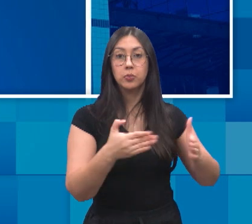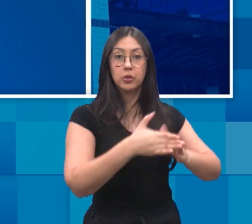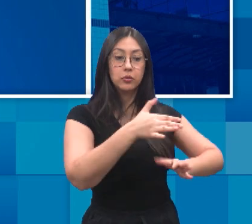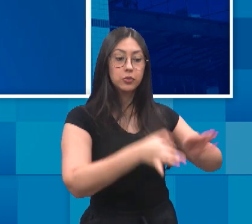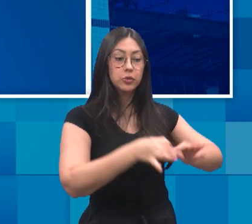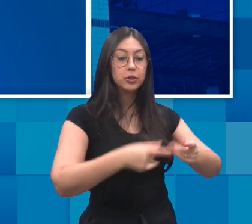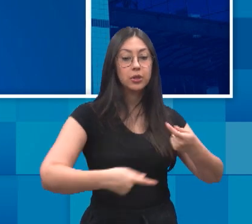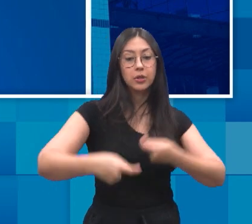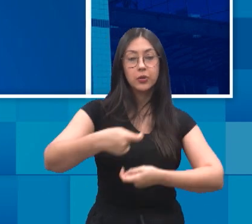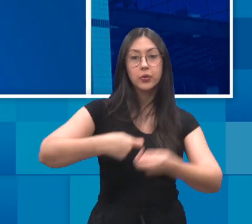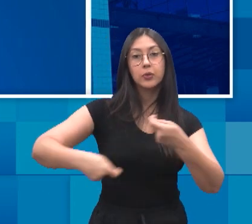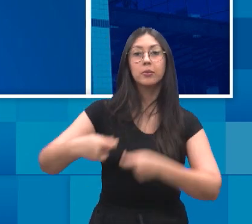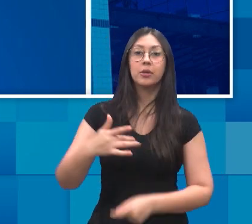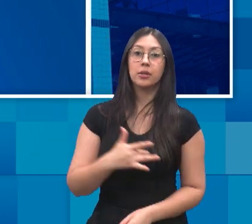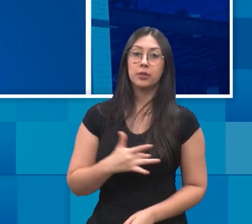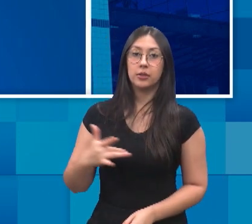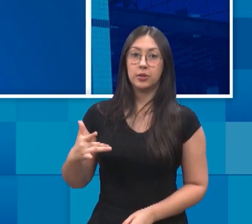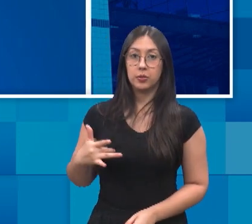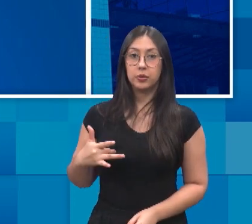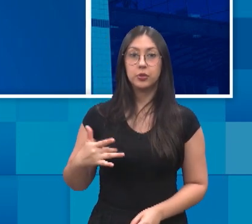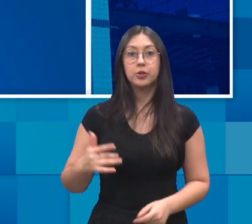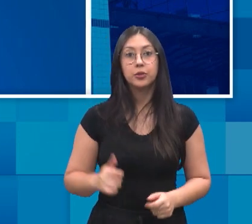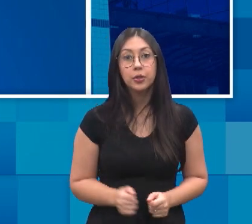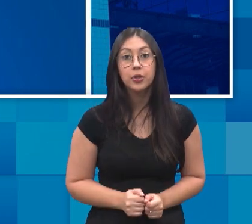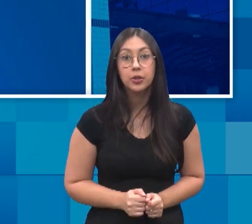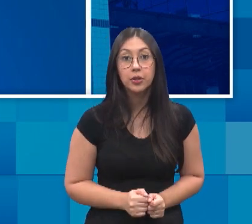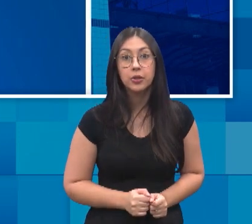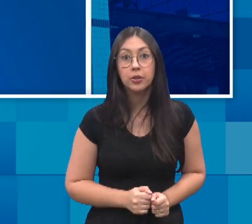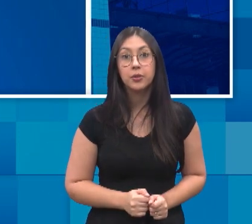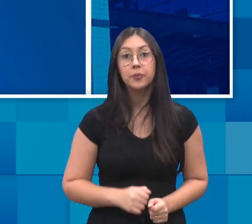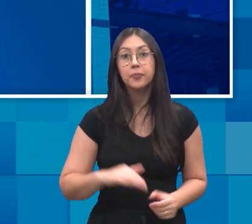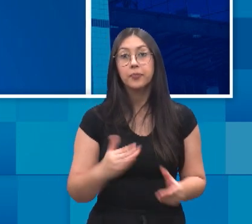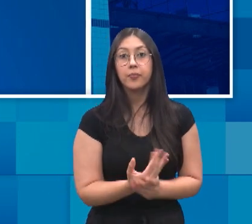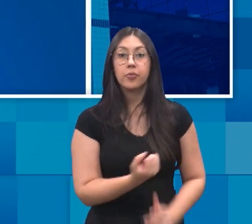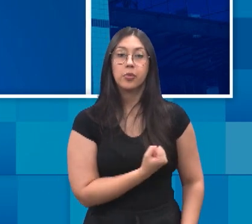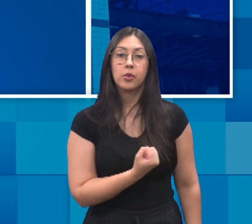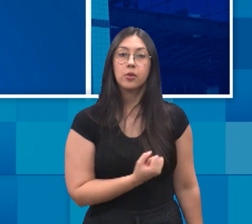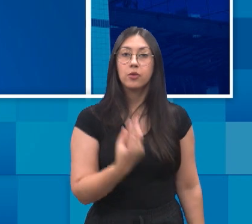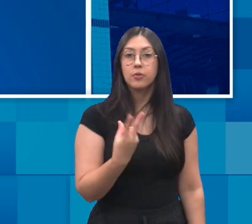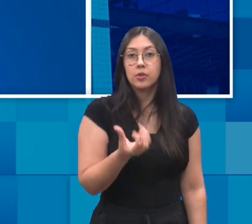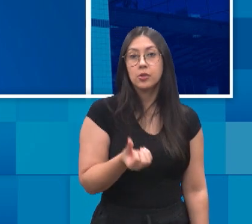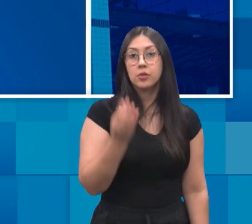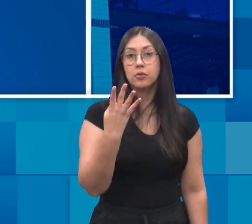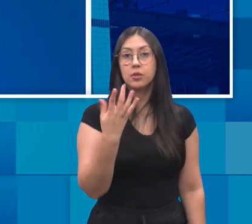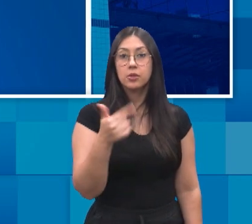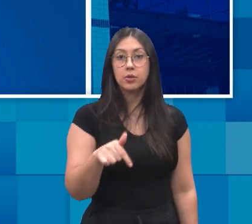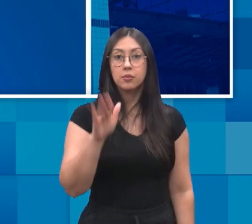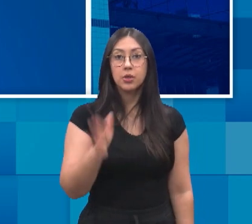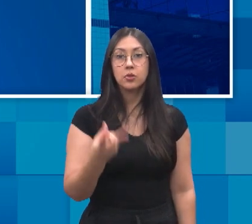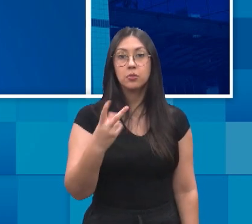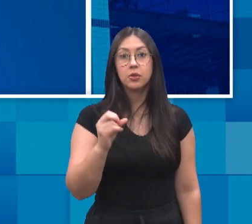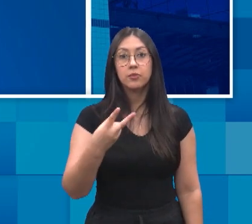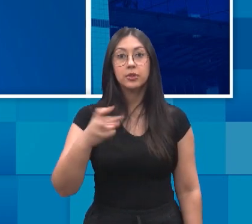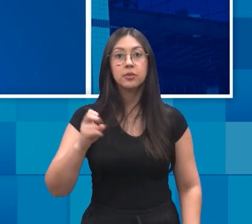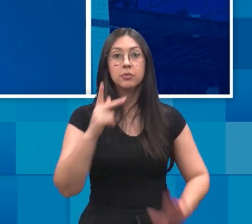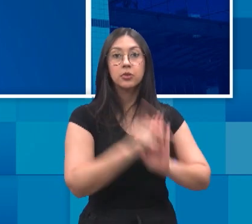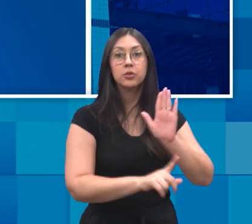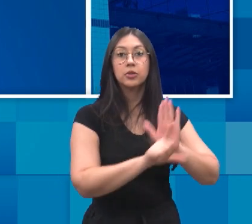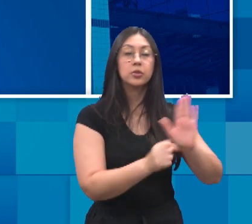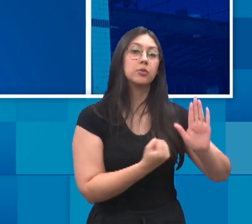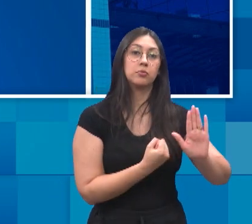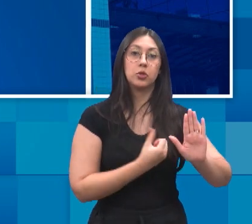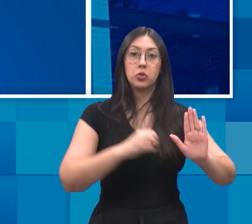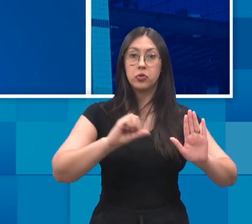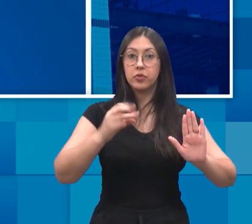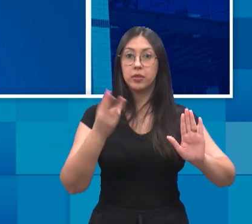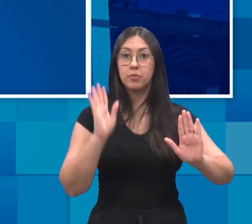Economia e Saúde. Processo número 2647/2025, projeto de lei número 93/2025,